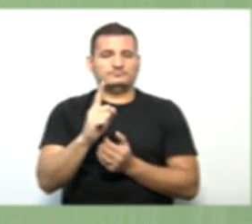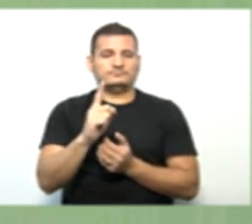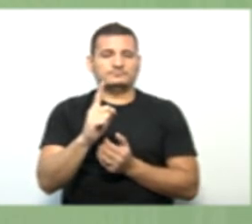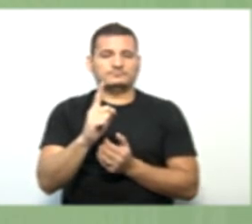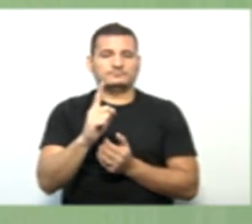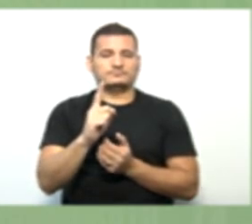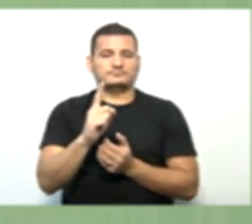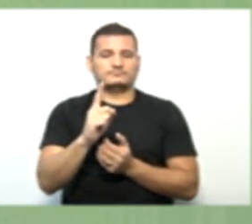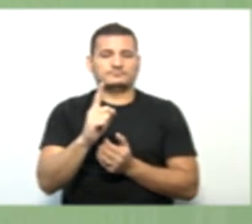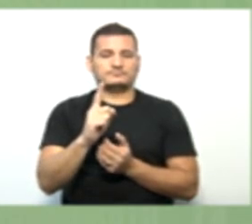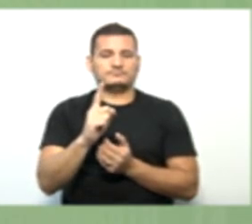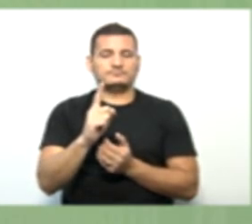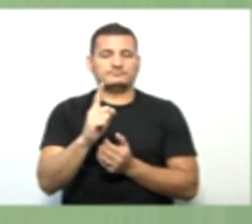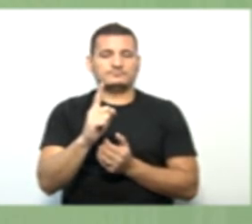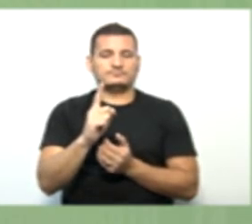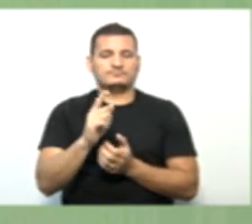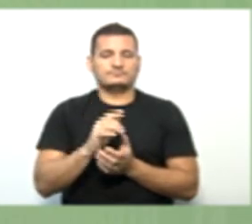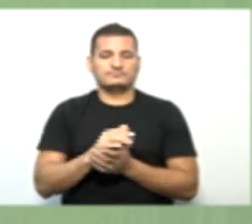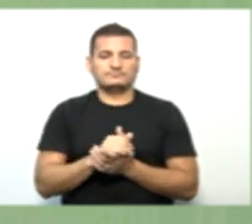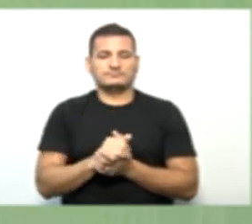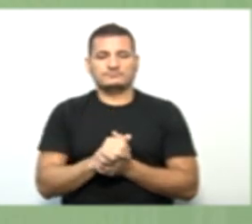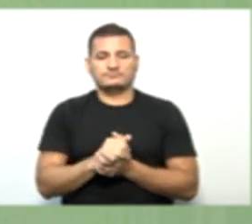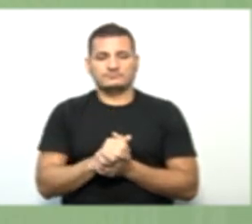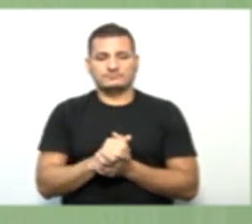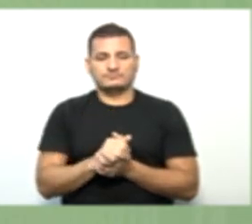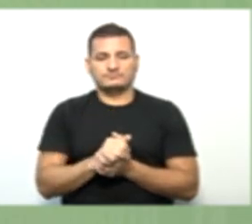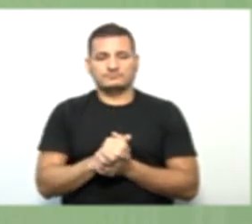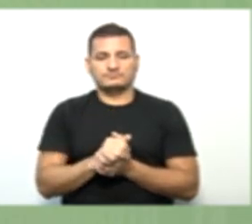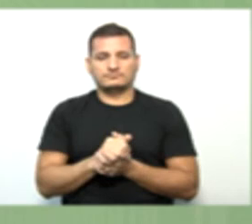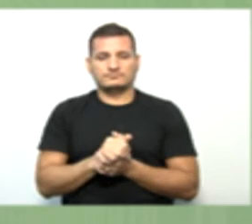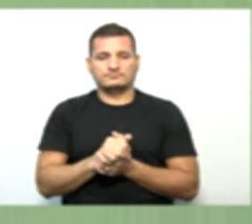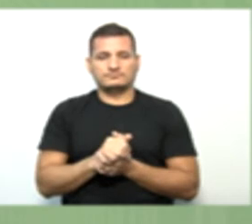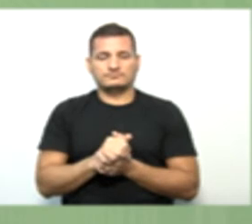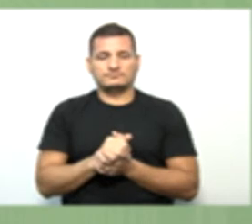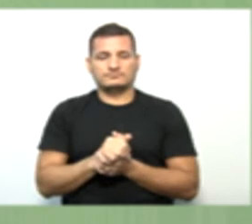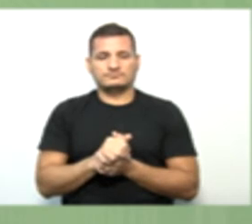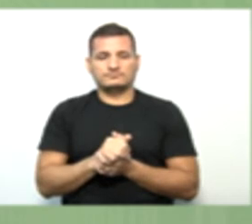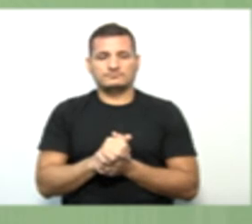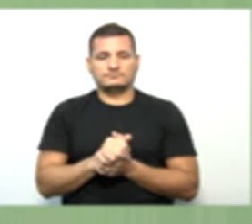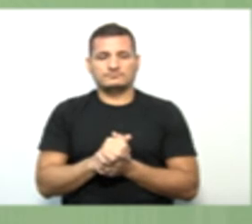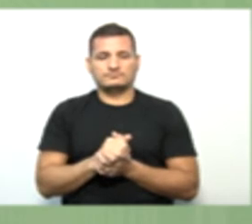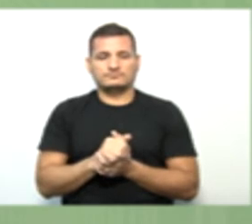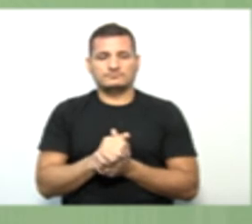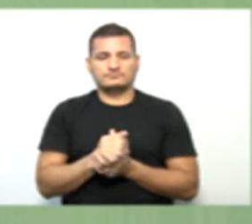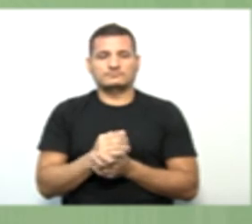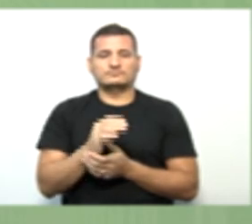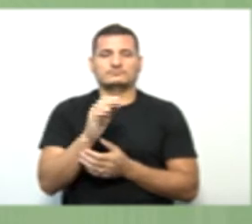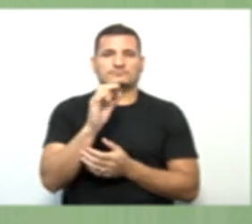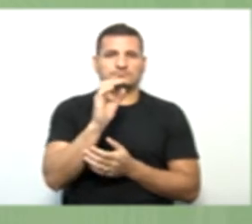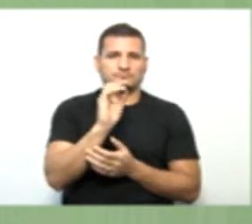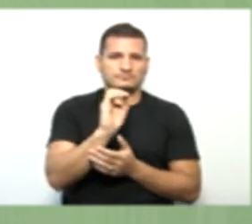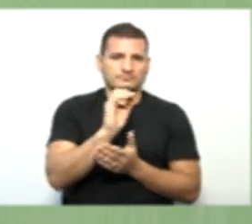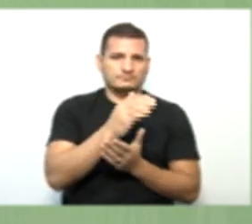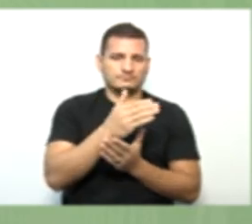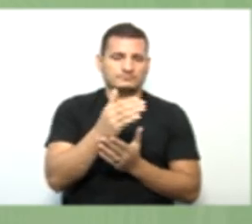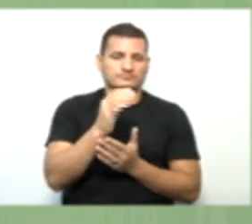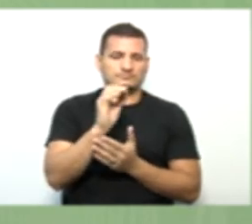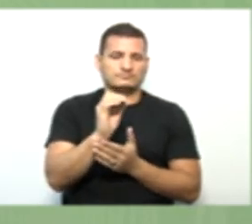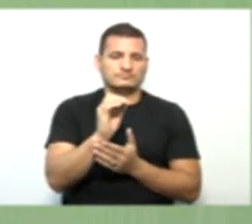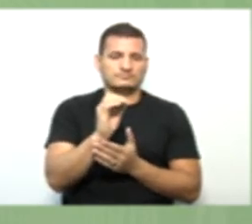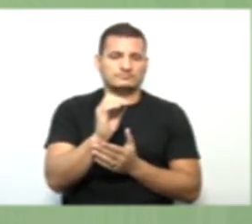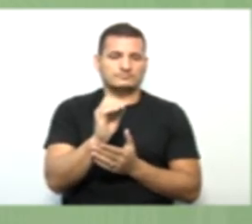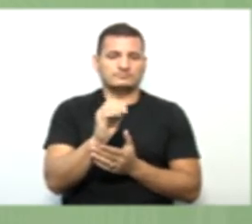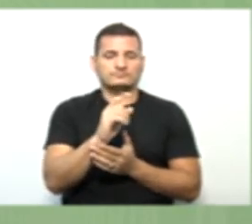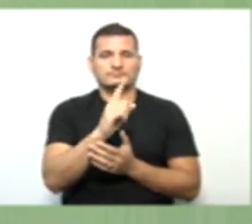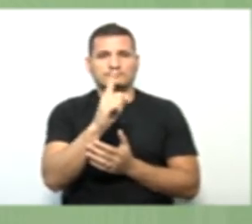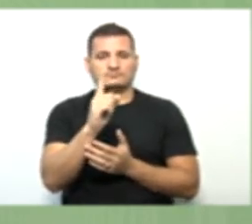início e de passo, são respectivamente 0 e 1. Então, essa expressão aqui, ela começa em 0 e vai de